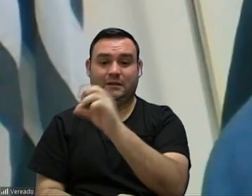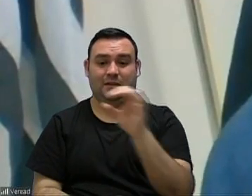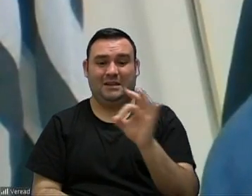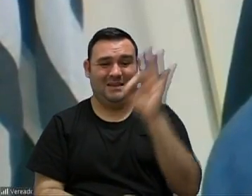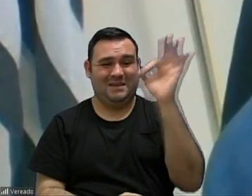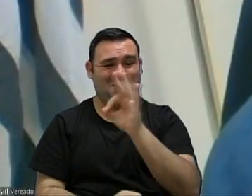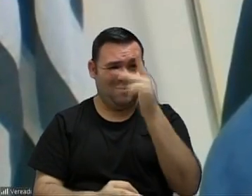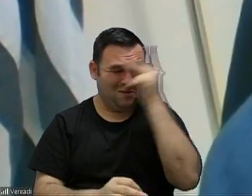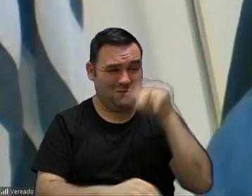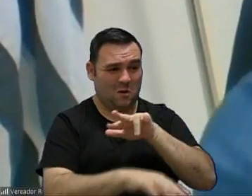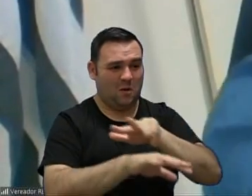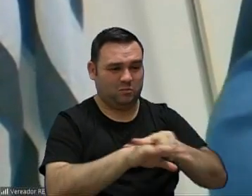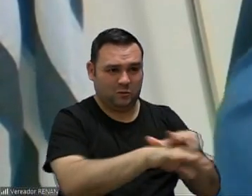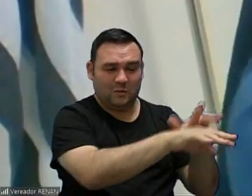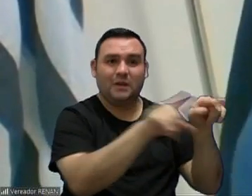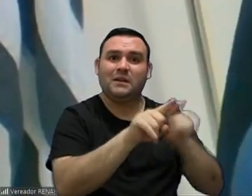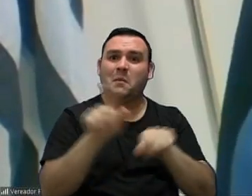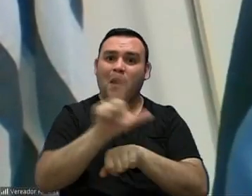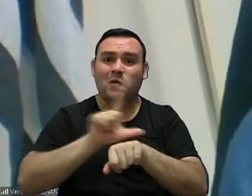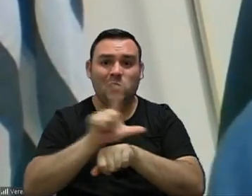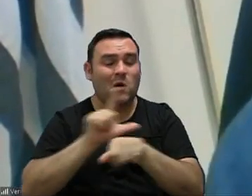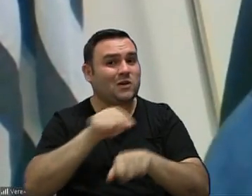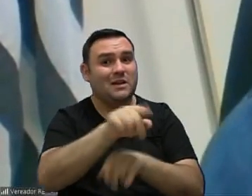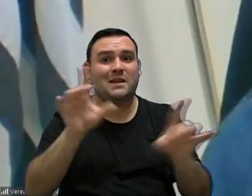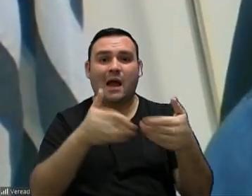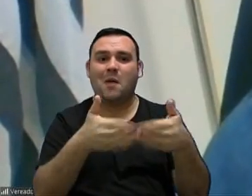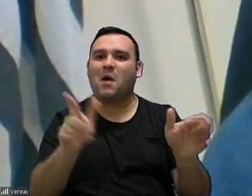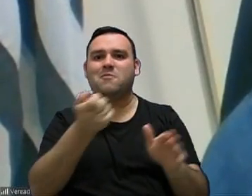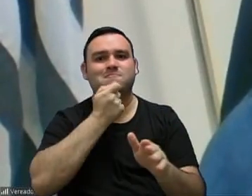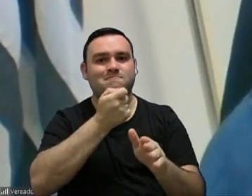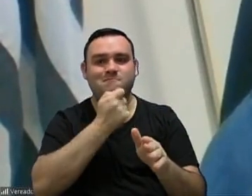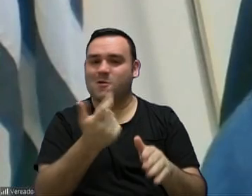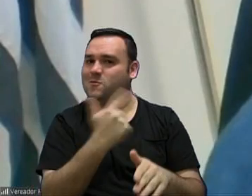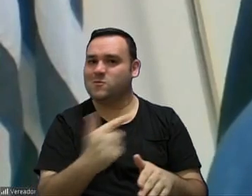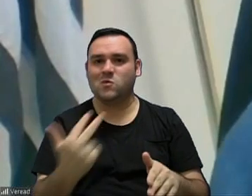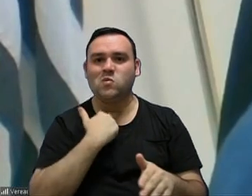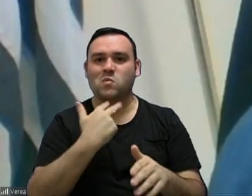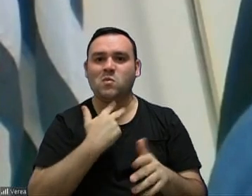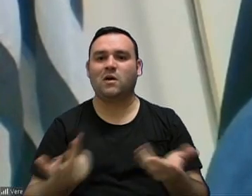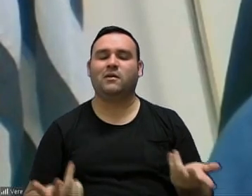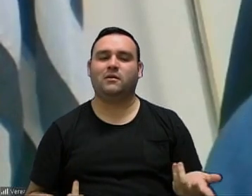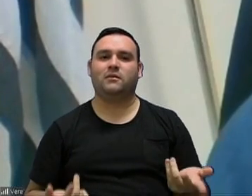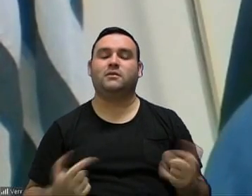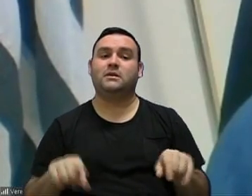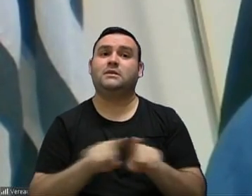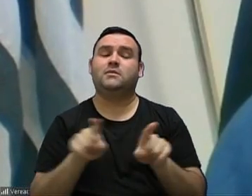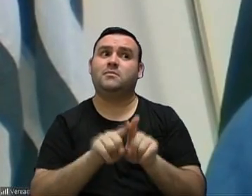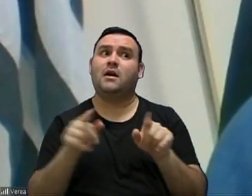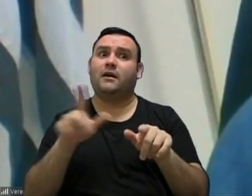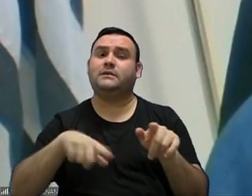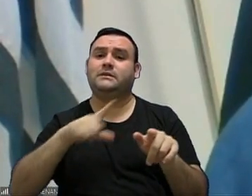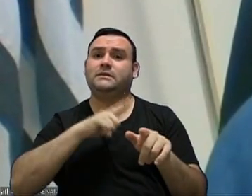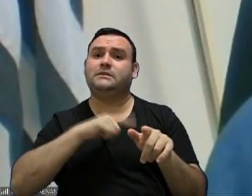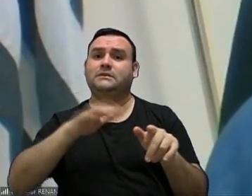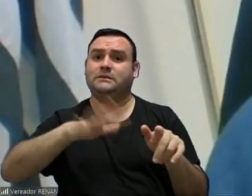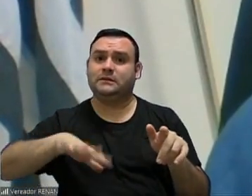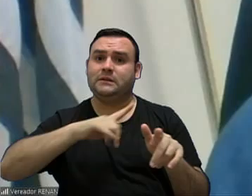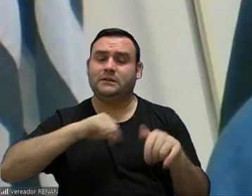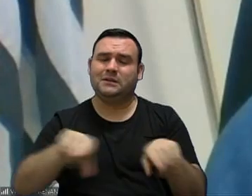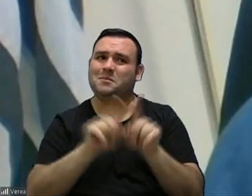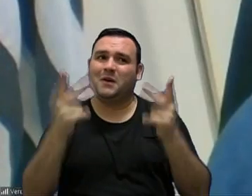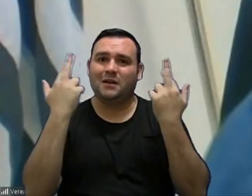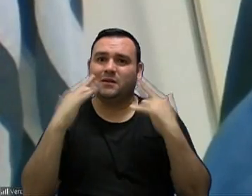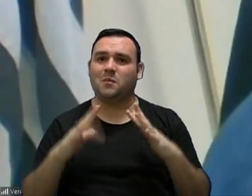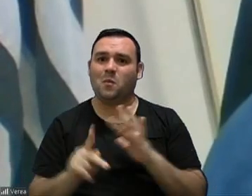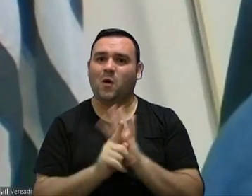leitos ocupados, que o comércio não estava preparado para reabrir naquele momento. O senhor nunca me viu fazendo lobby para nenhum tipo de situação dessa